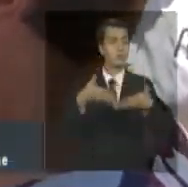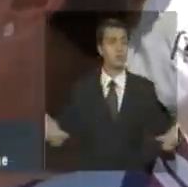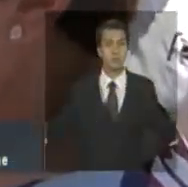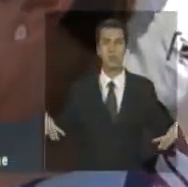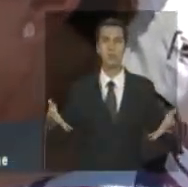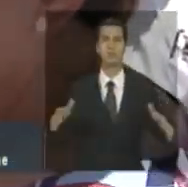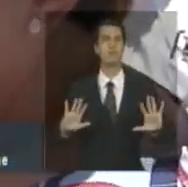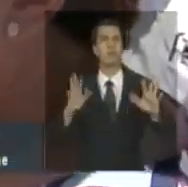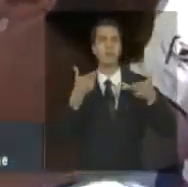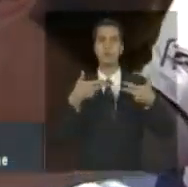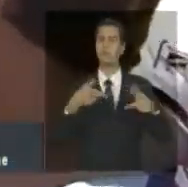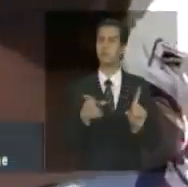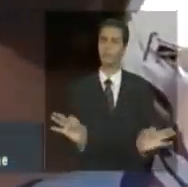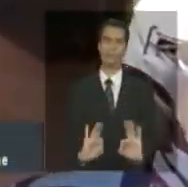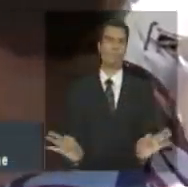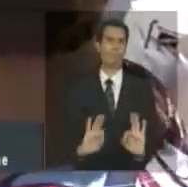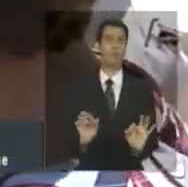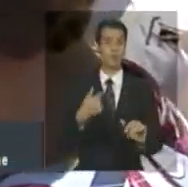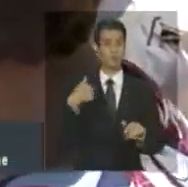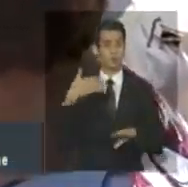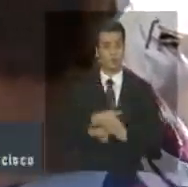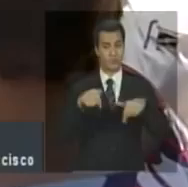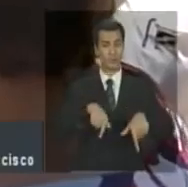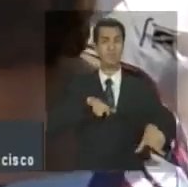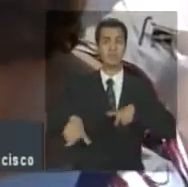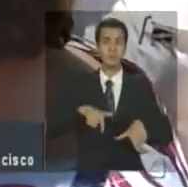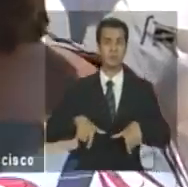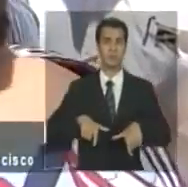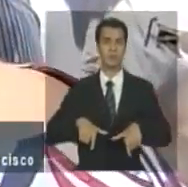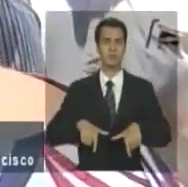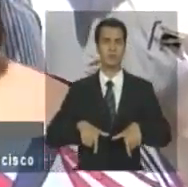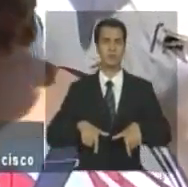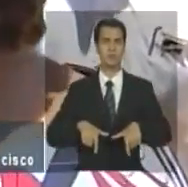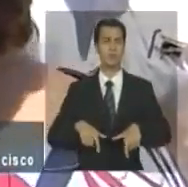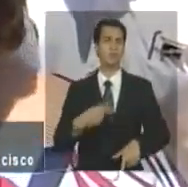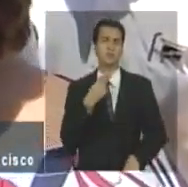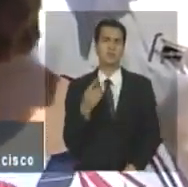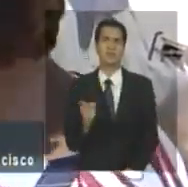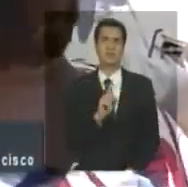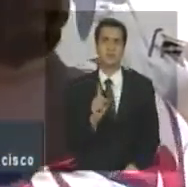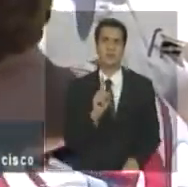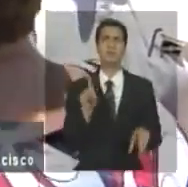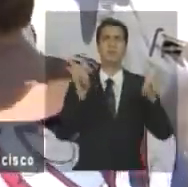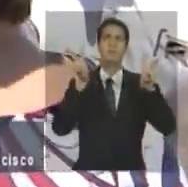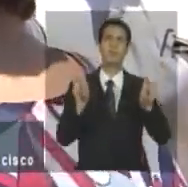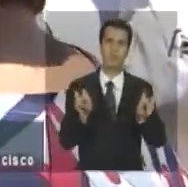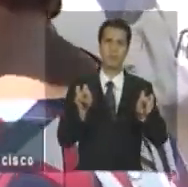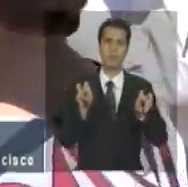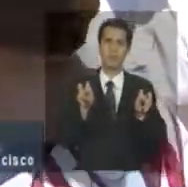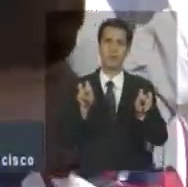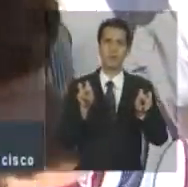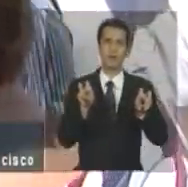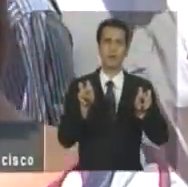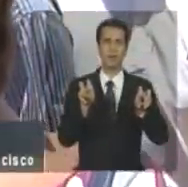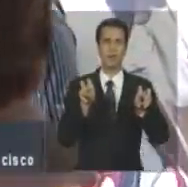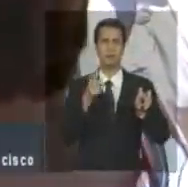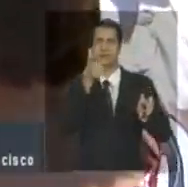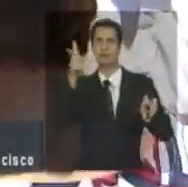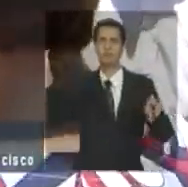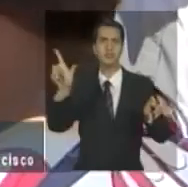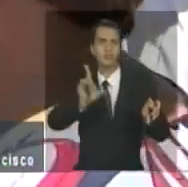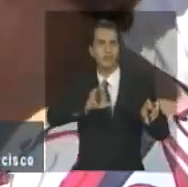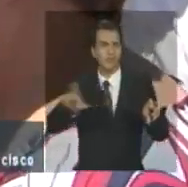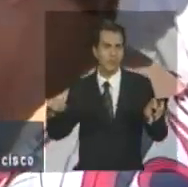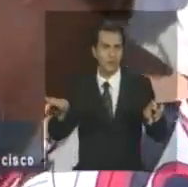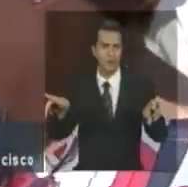vim trabalhar. Então, se eu pegar e desviar qualquer assunto desta pauta de hoje, que é a